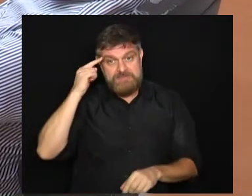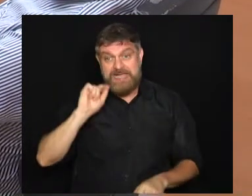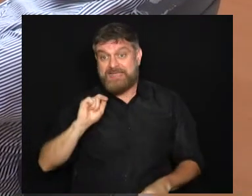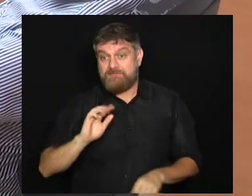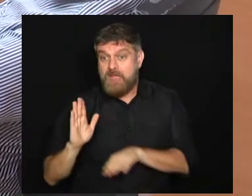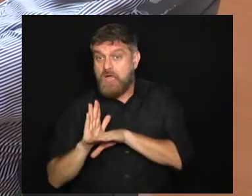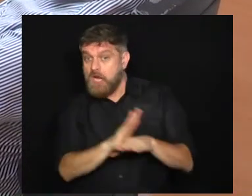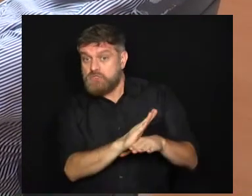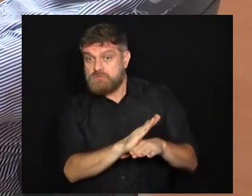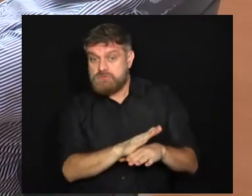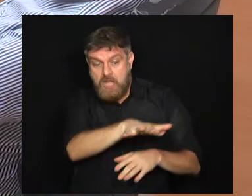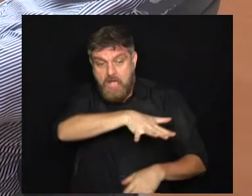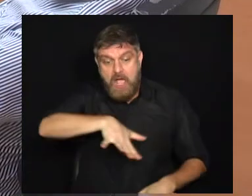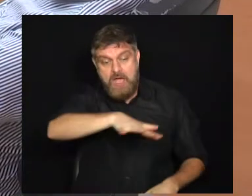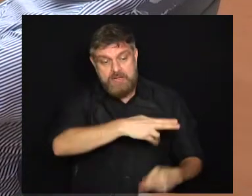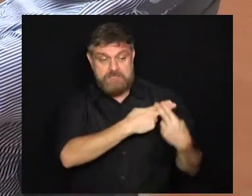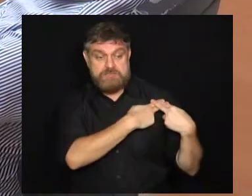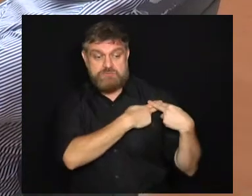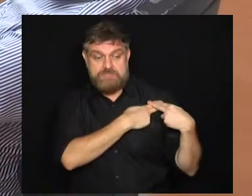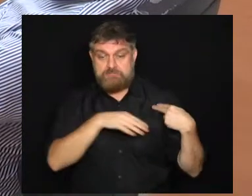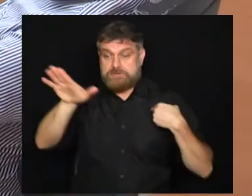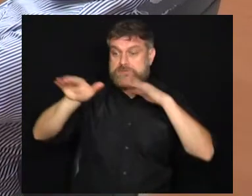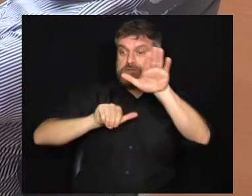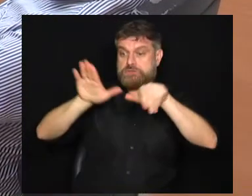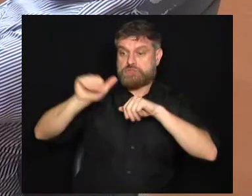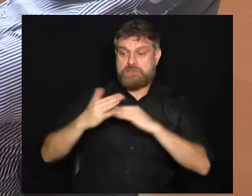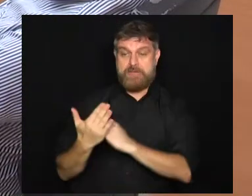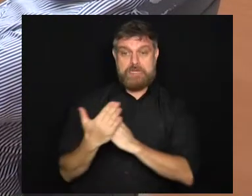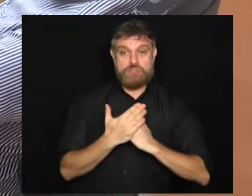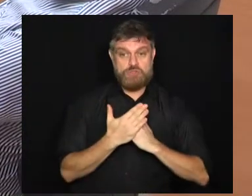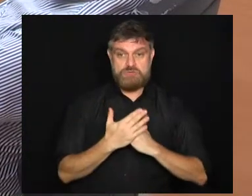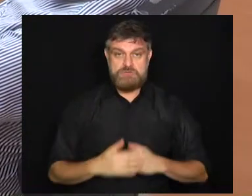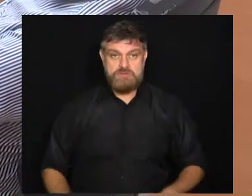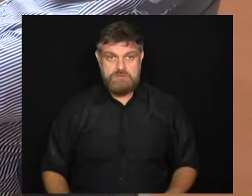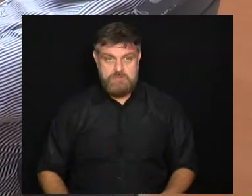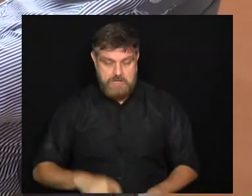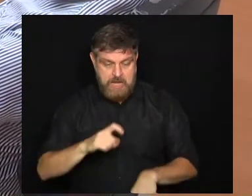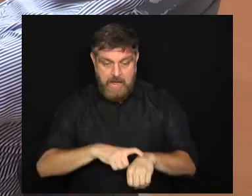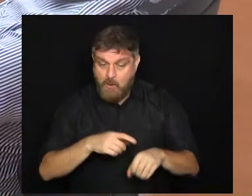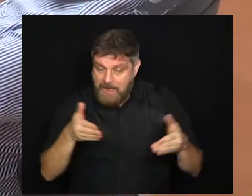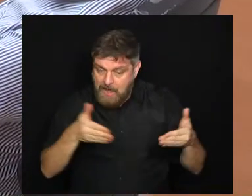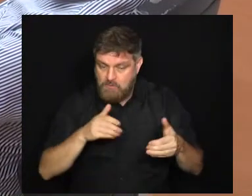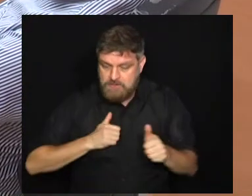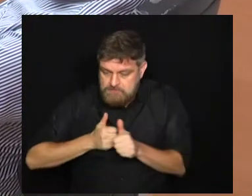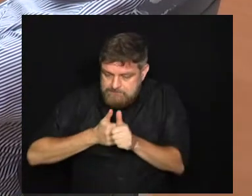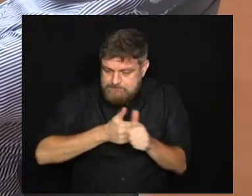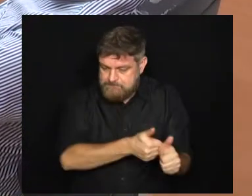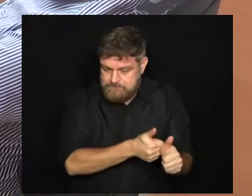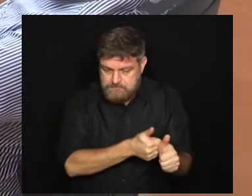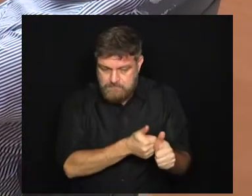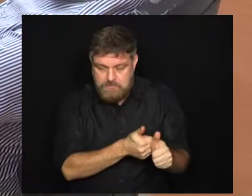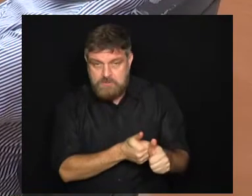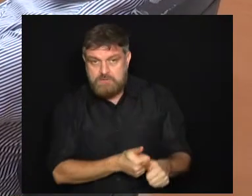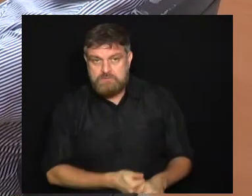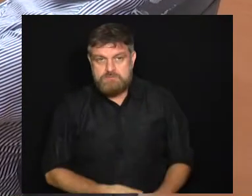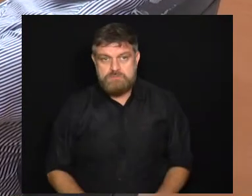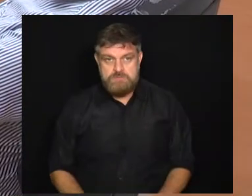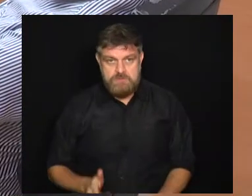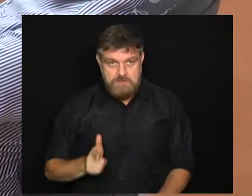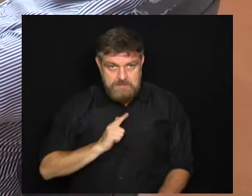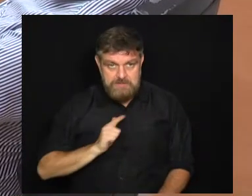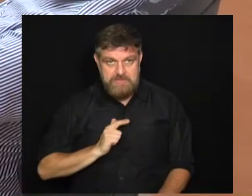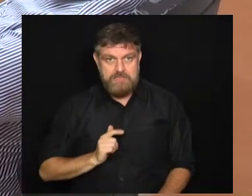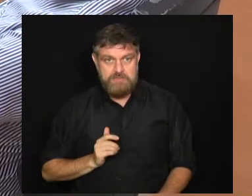para poder ser acionadas. Nesse momento, a gente está acompanhando, estamos monitorando, temos tanto os